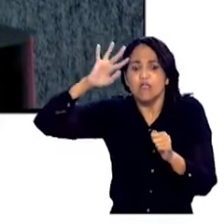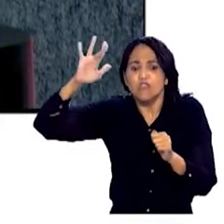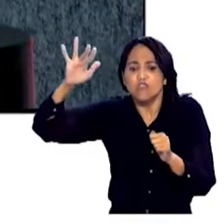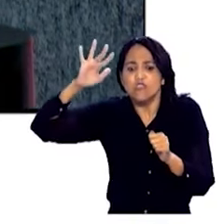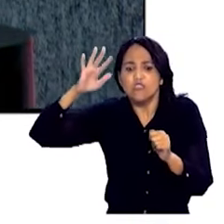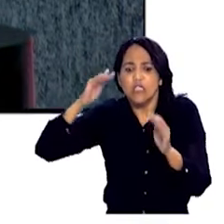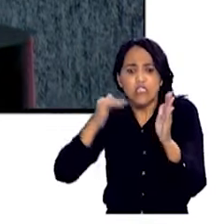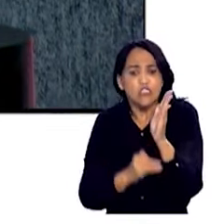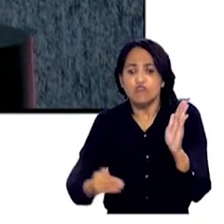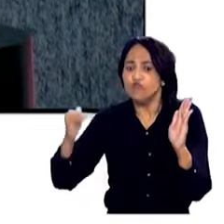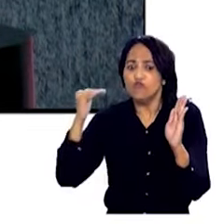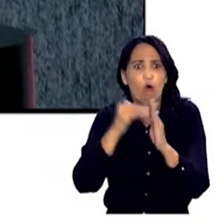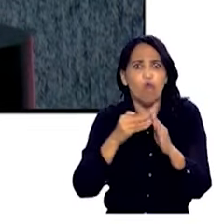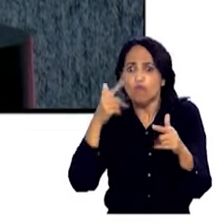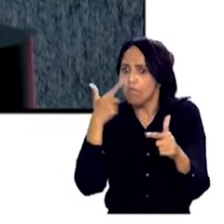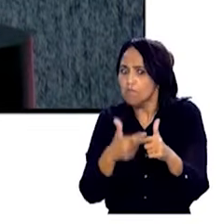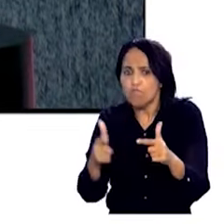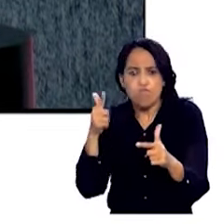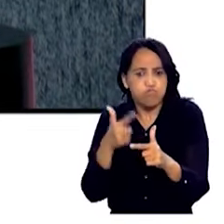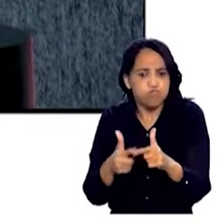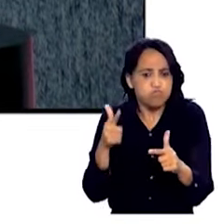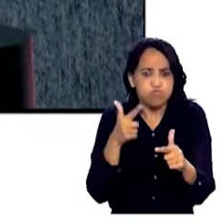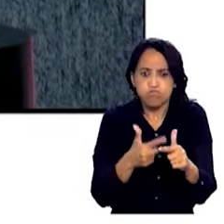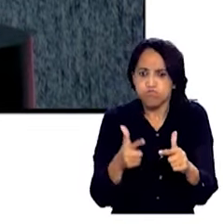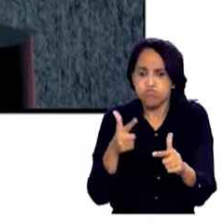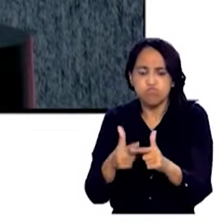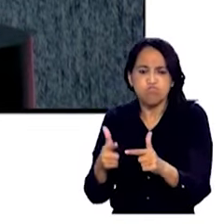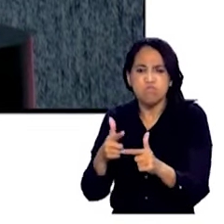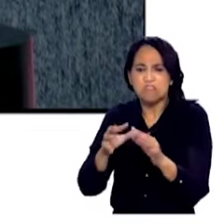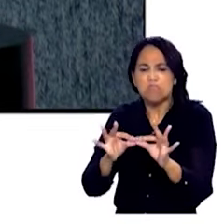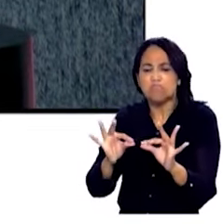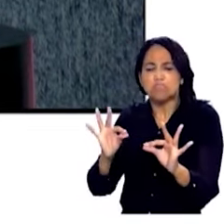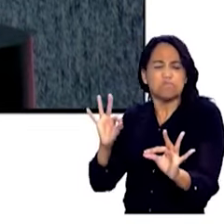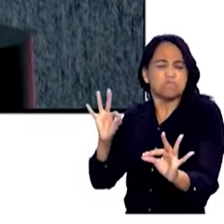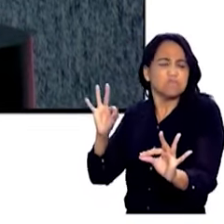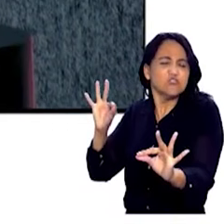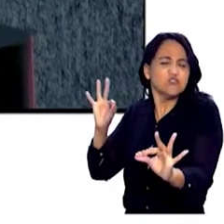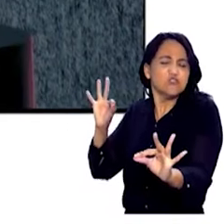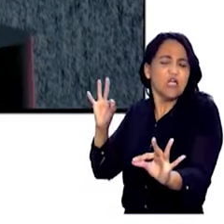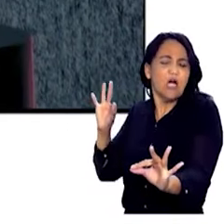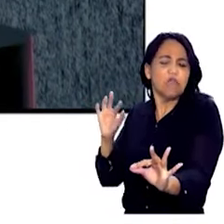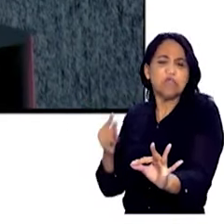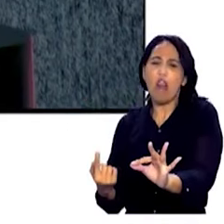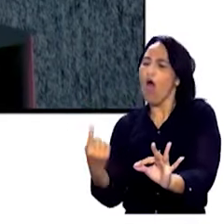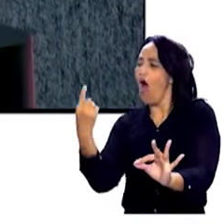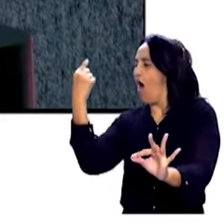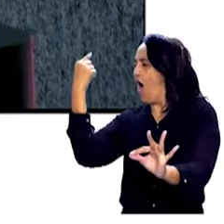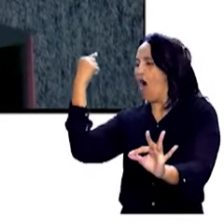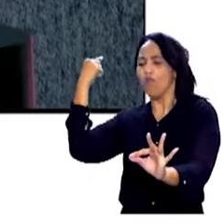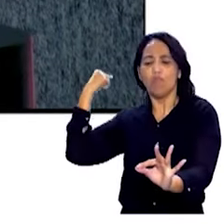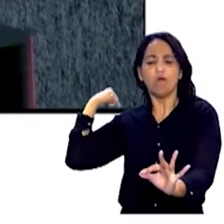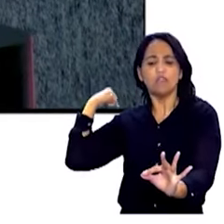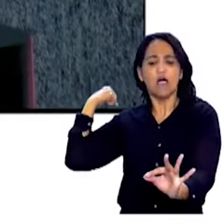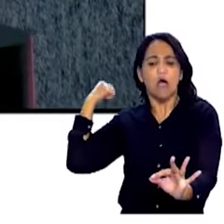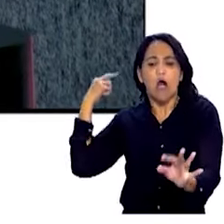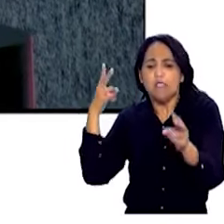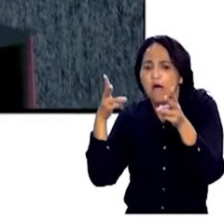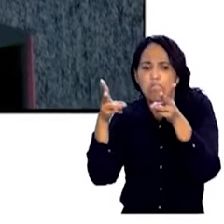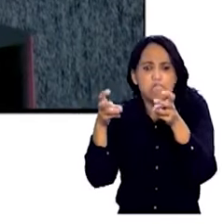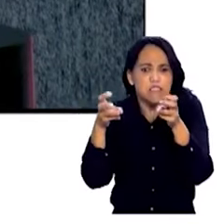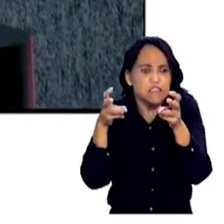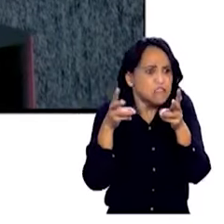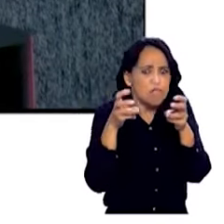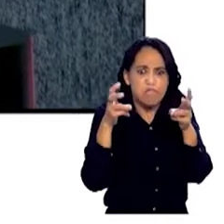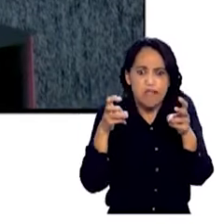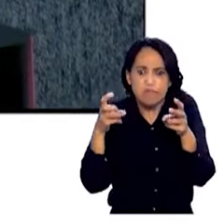nossos problemas tão tão longe do passado a gente olha e diz pô os meus problemas